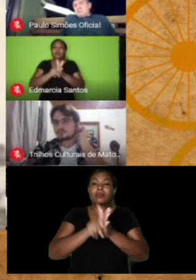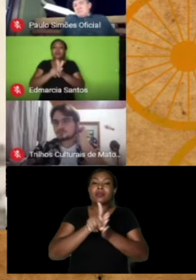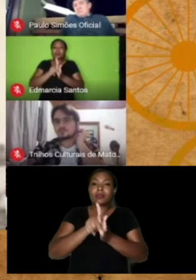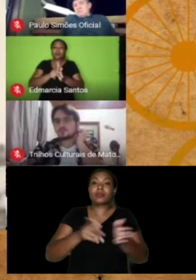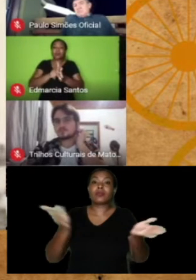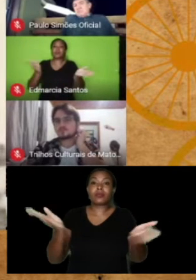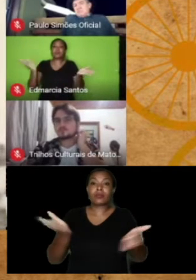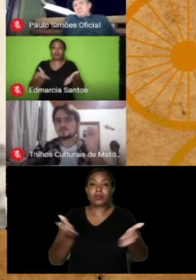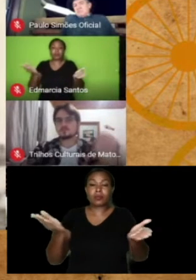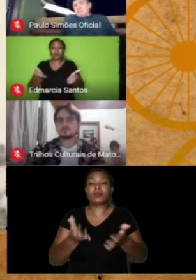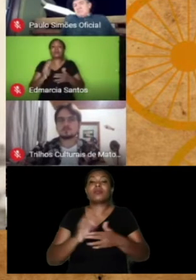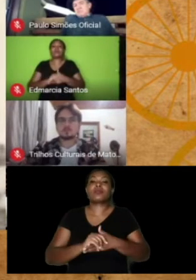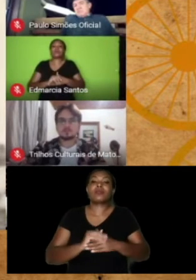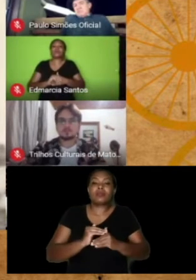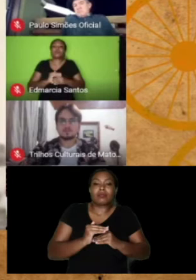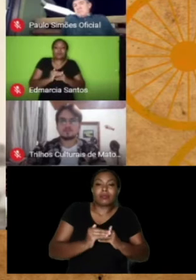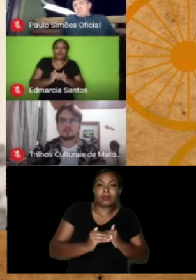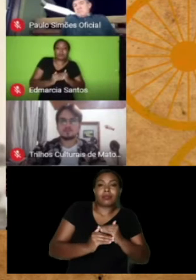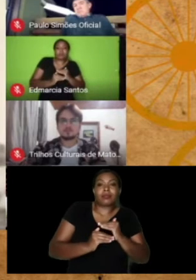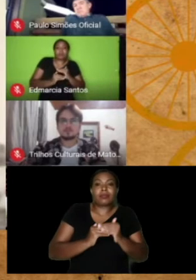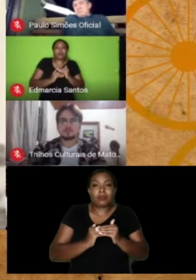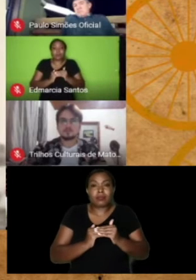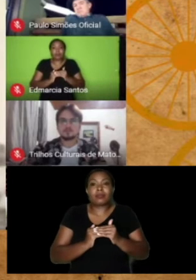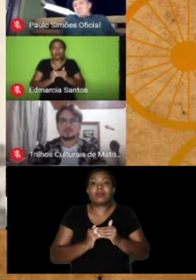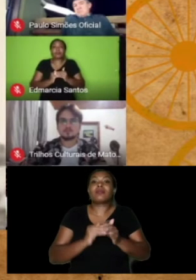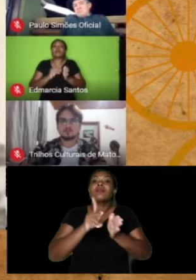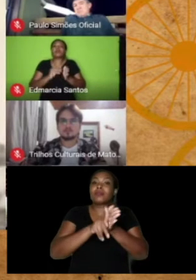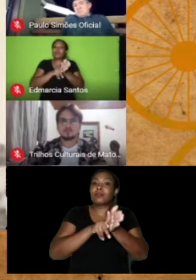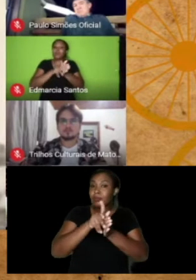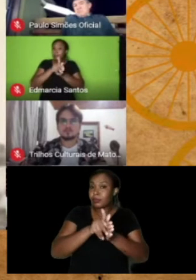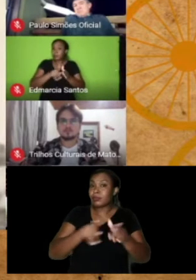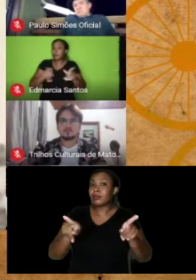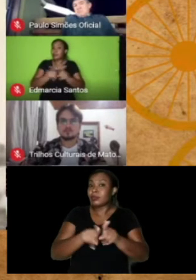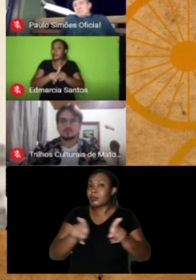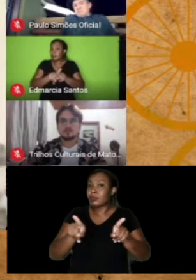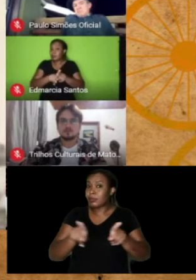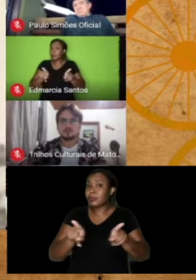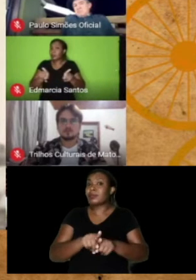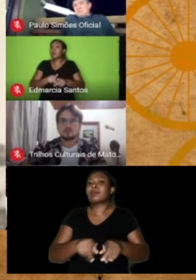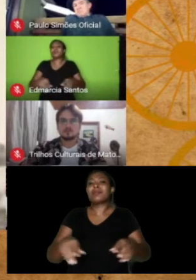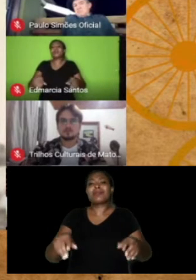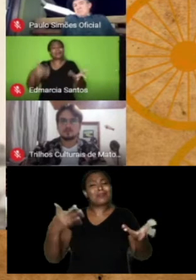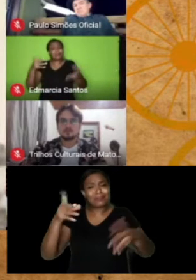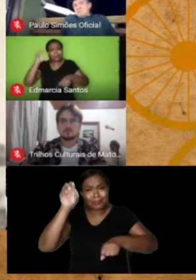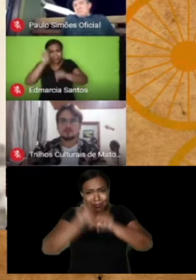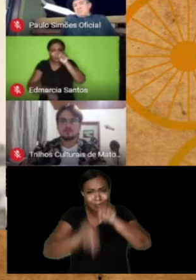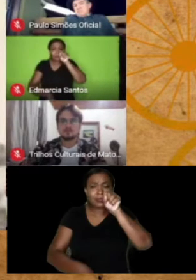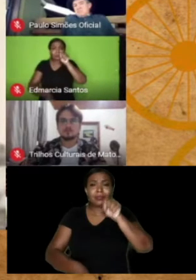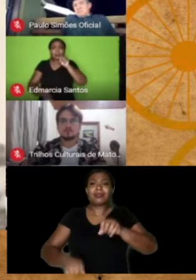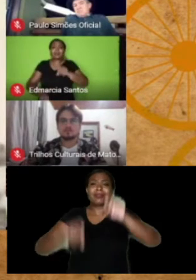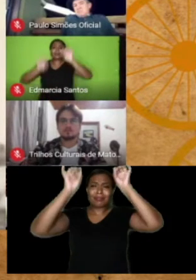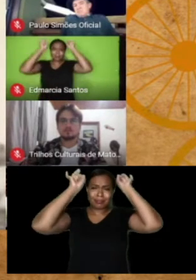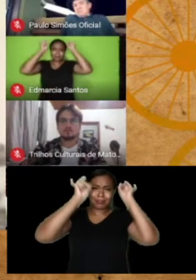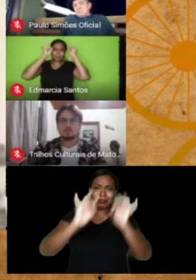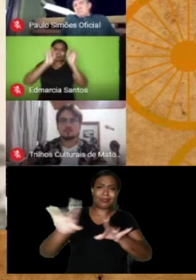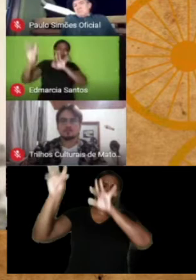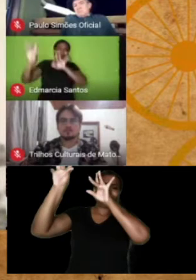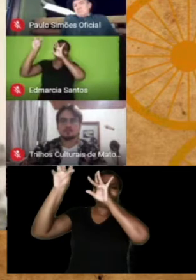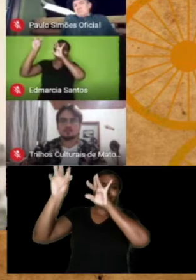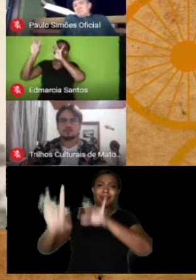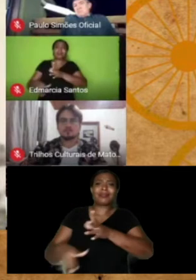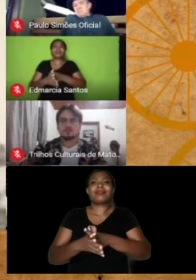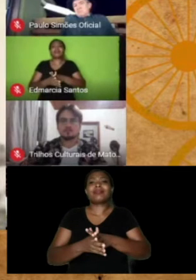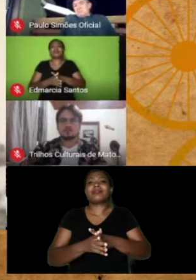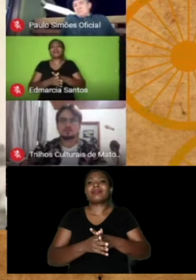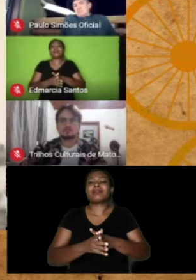um suspiro, no último suspiro, a ferrovia também, ela sucateada do jeito que está, abandonada em todo o seu